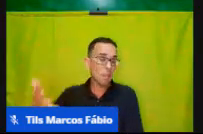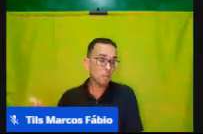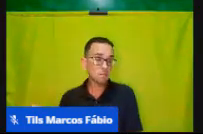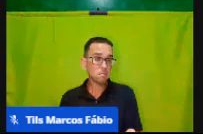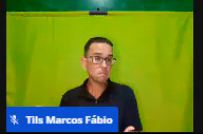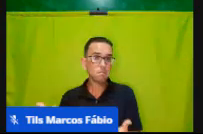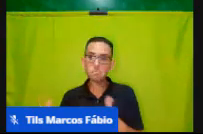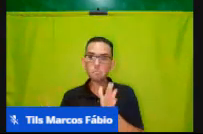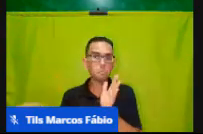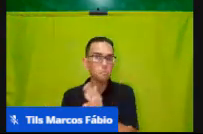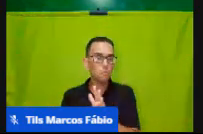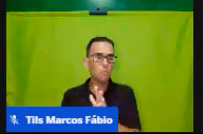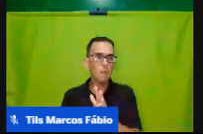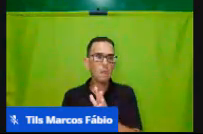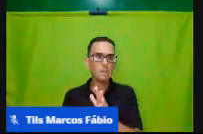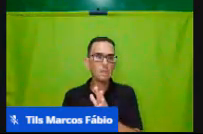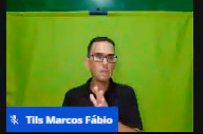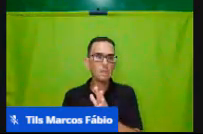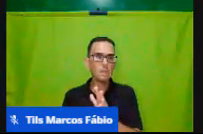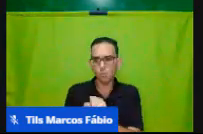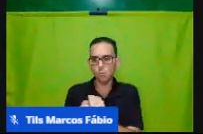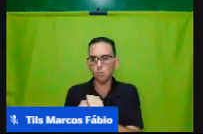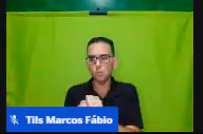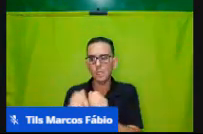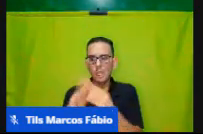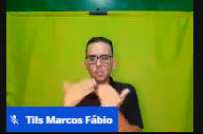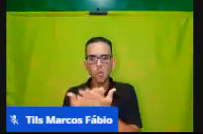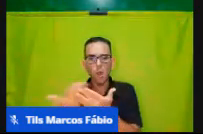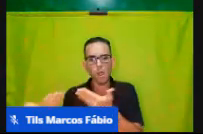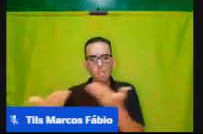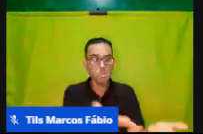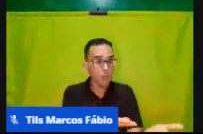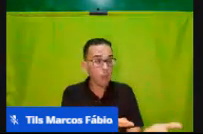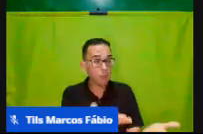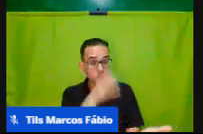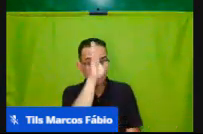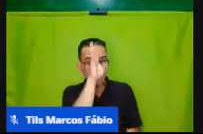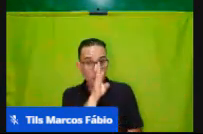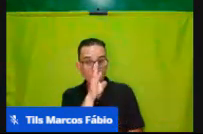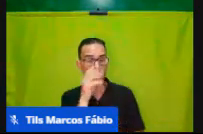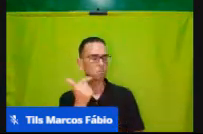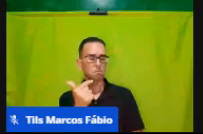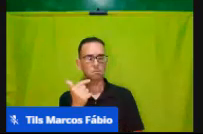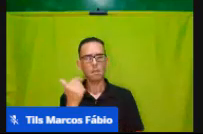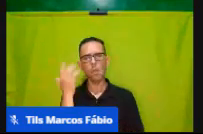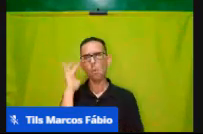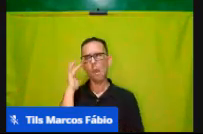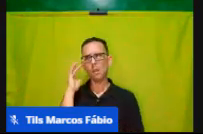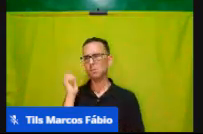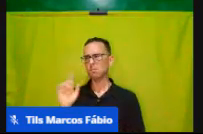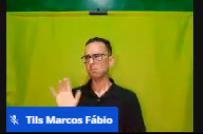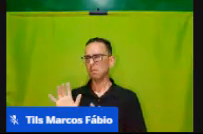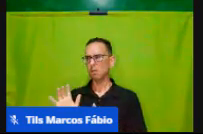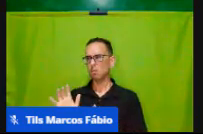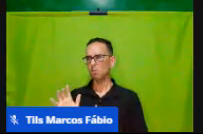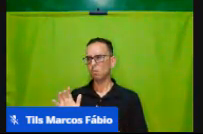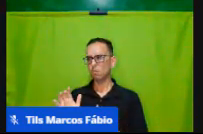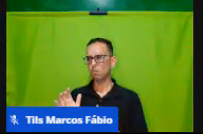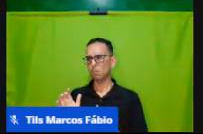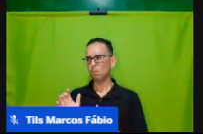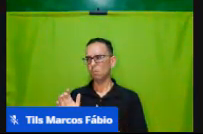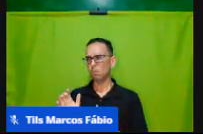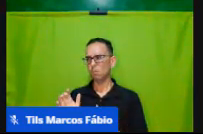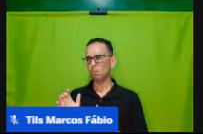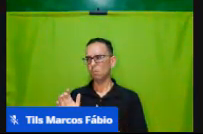kit escolar, eu creio que, não me recordo, talvez o Carlos que esteja mais tempo aí na REME, se alguma